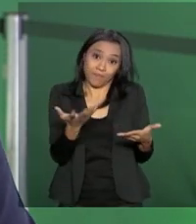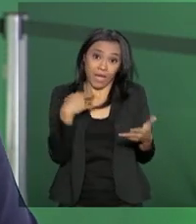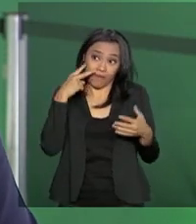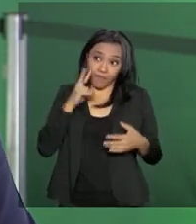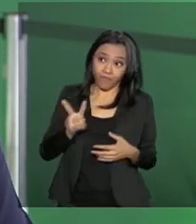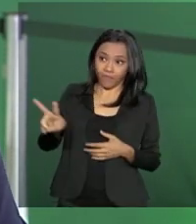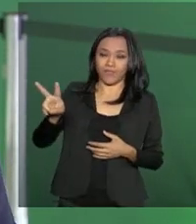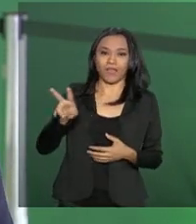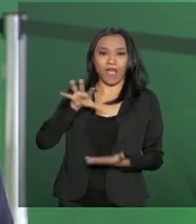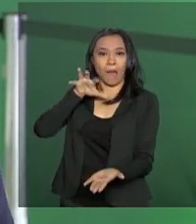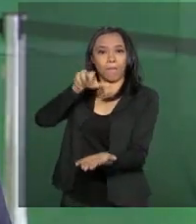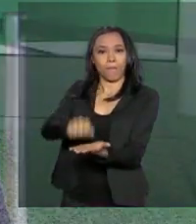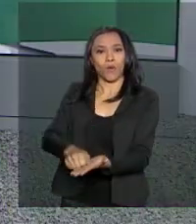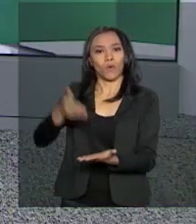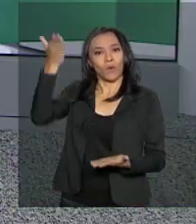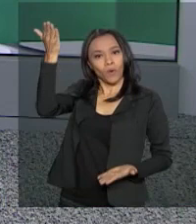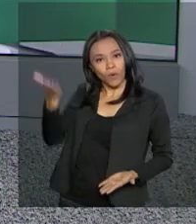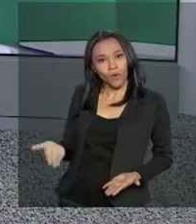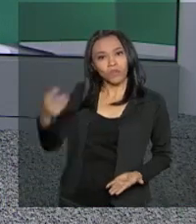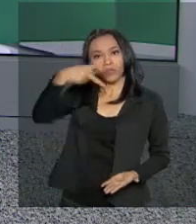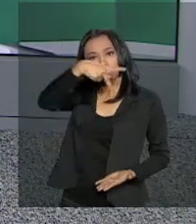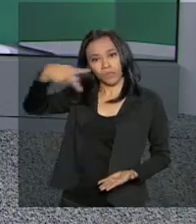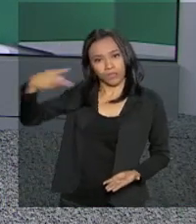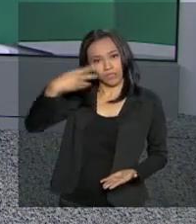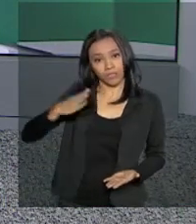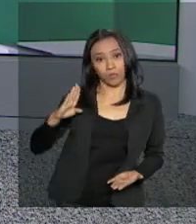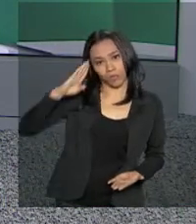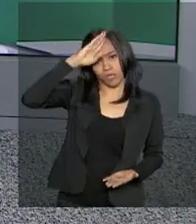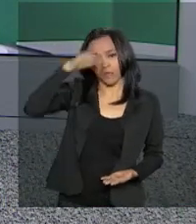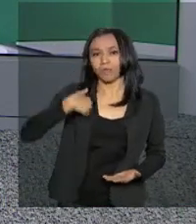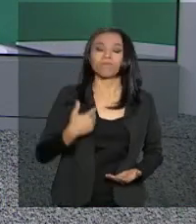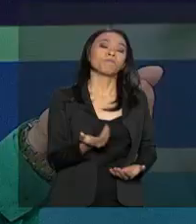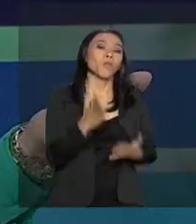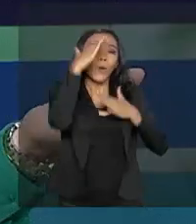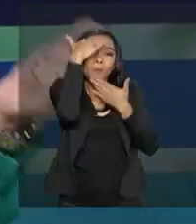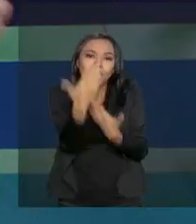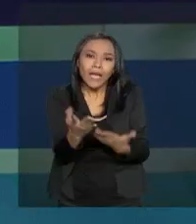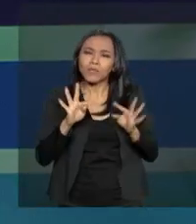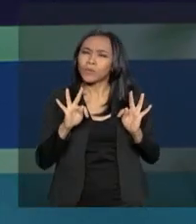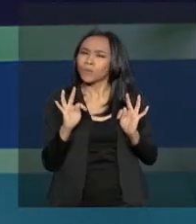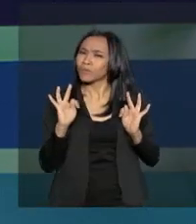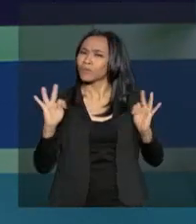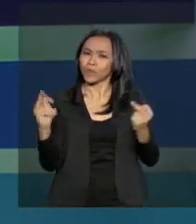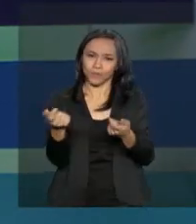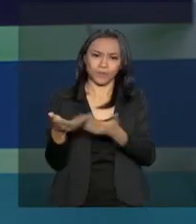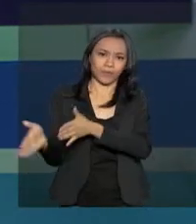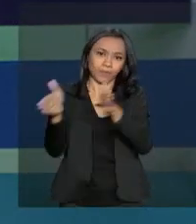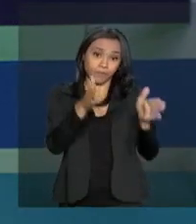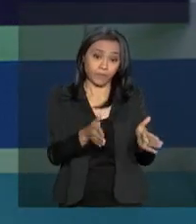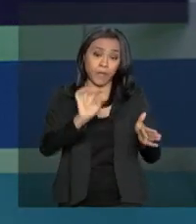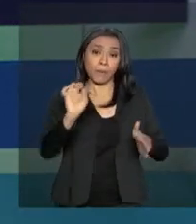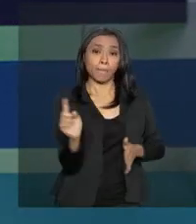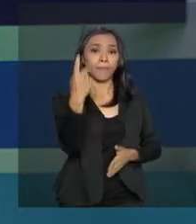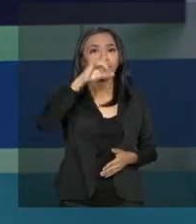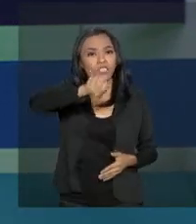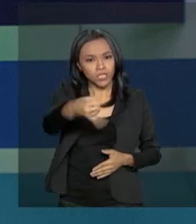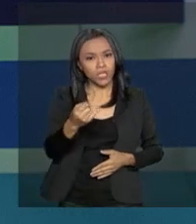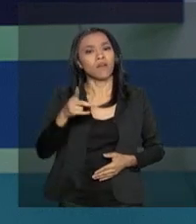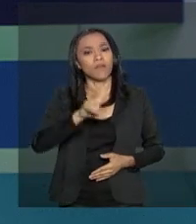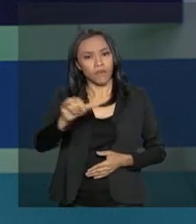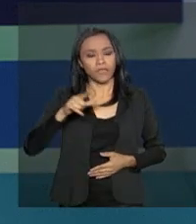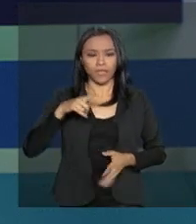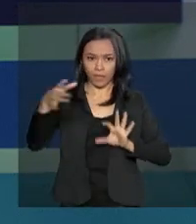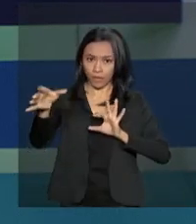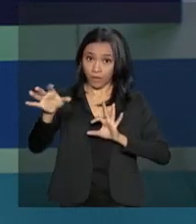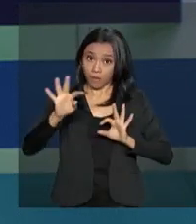voltamos com você relata tá certo mas obrigado pelas suas informações aí quase tudo pronto e olha no dia 1º de janeiro haverá mudança no